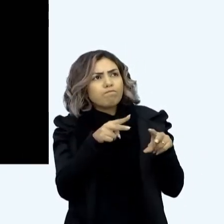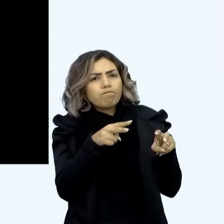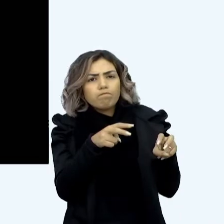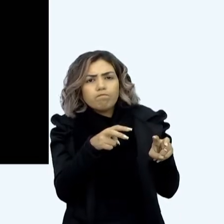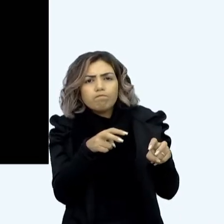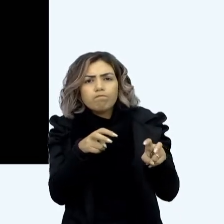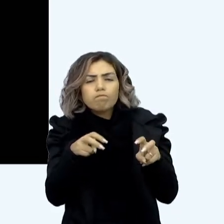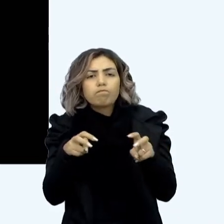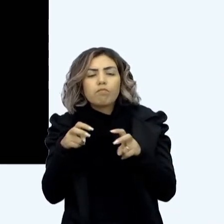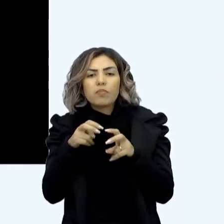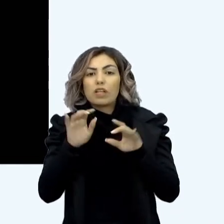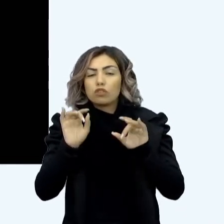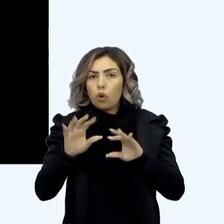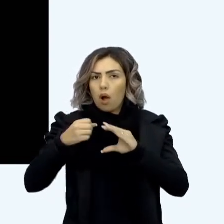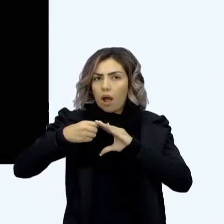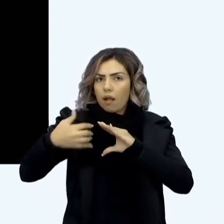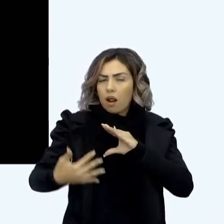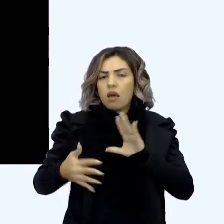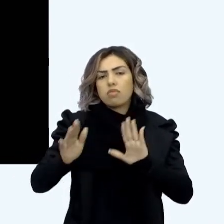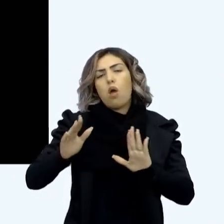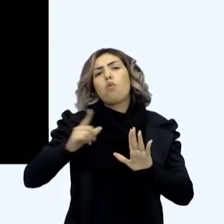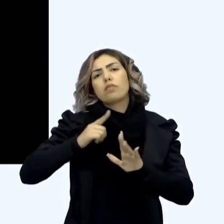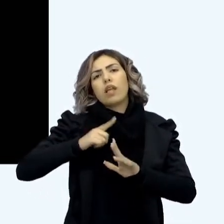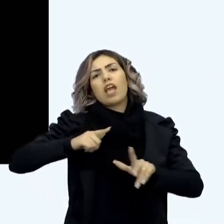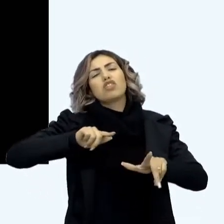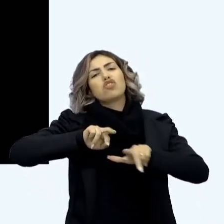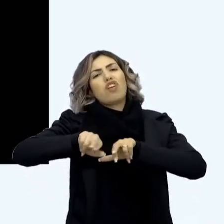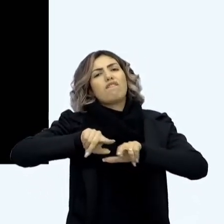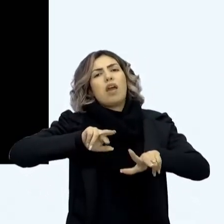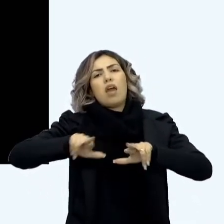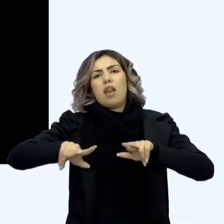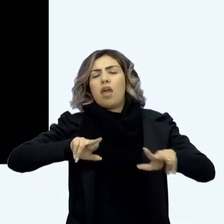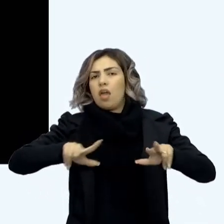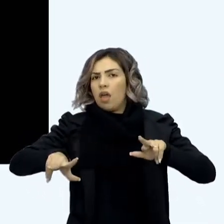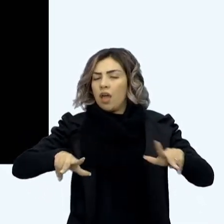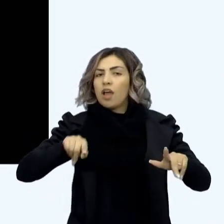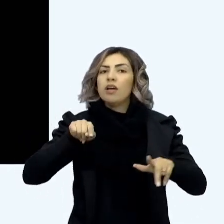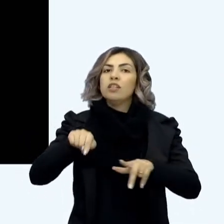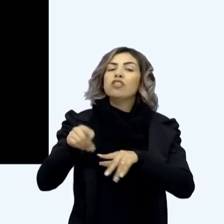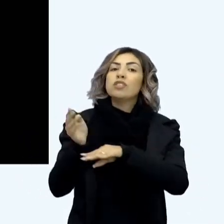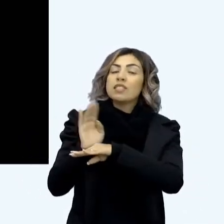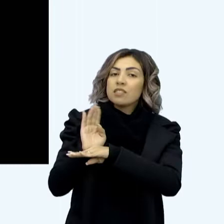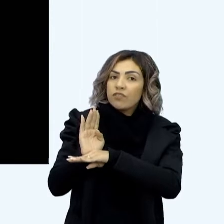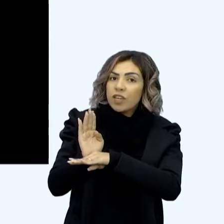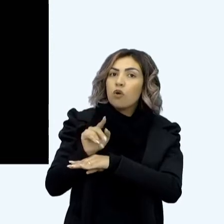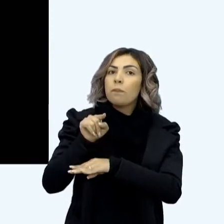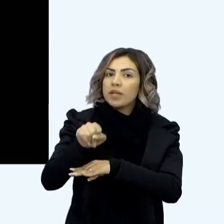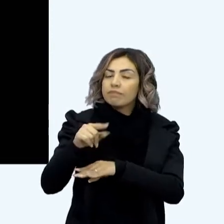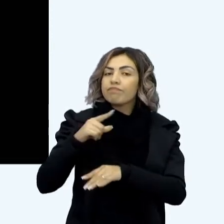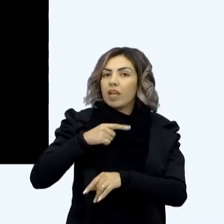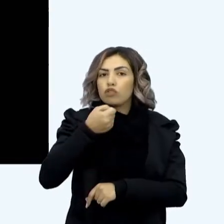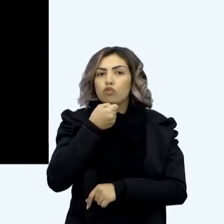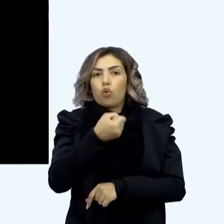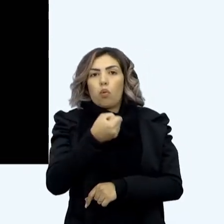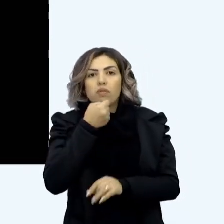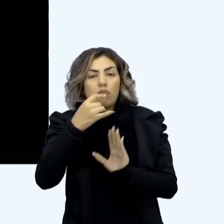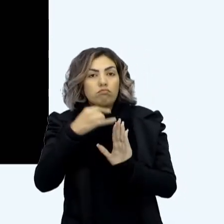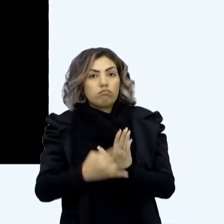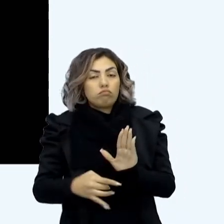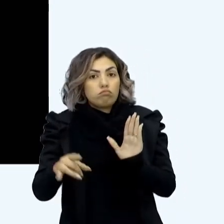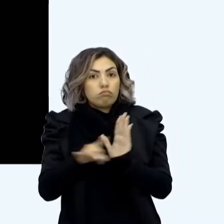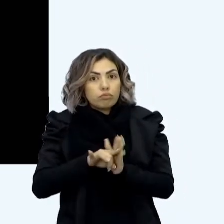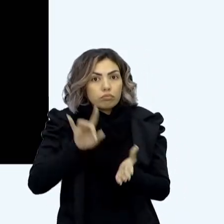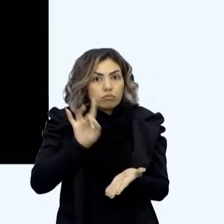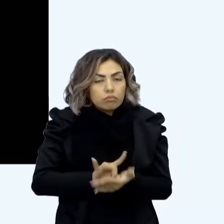dessa característica diferente das etapas anteriores, que os filmes são exclusivamente documentários. Eu observei